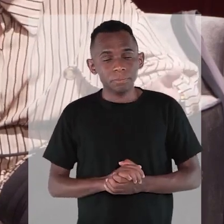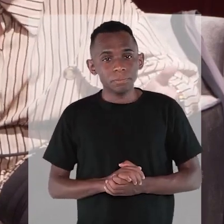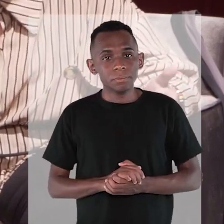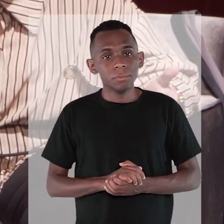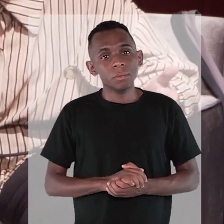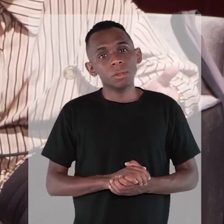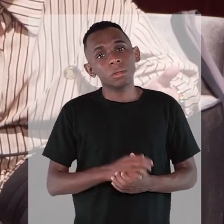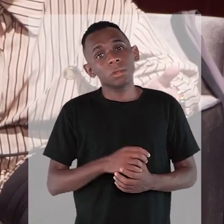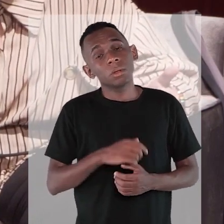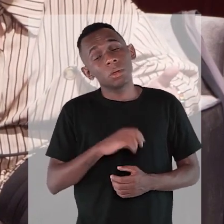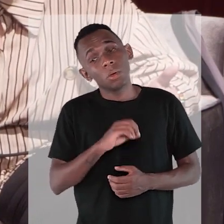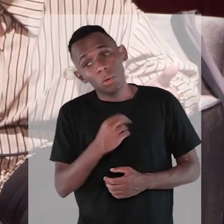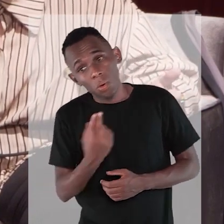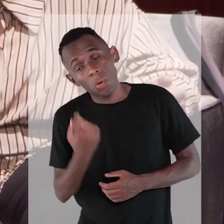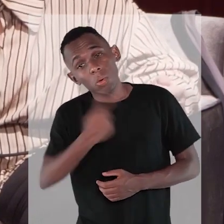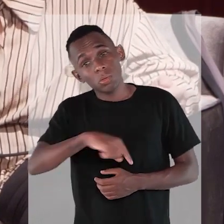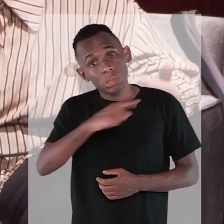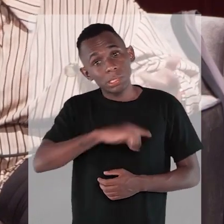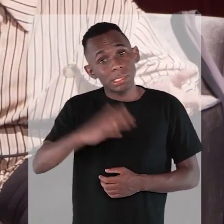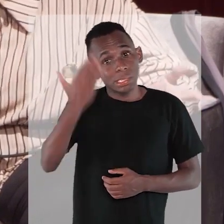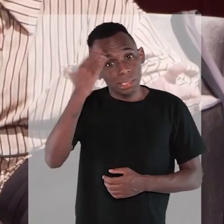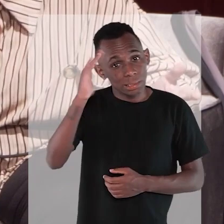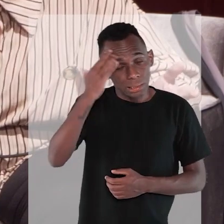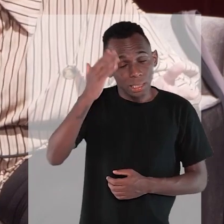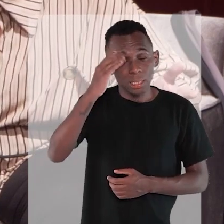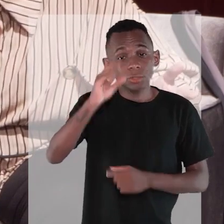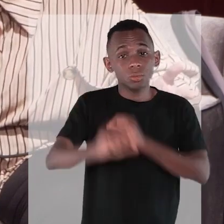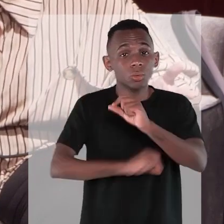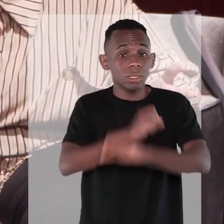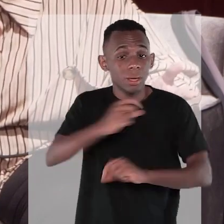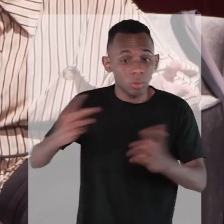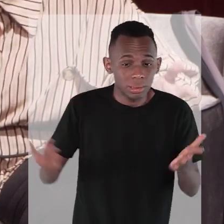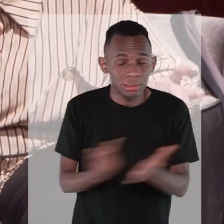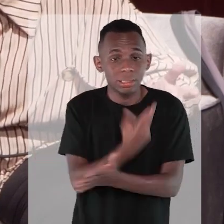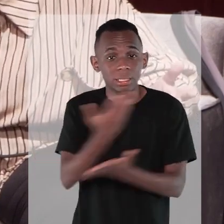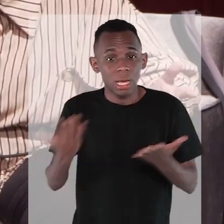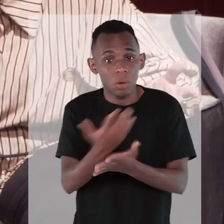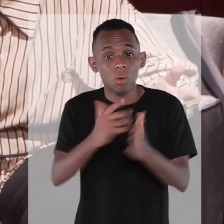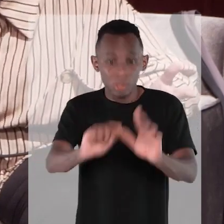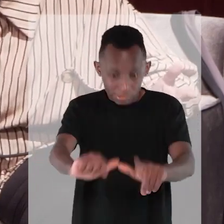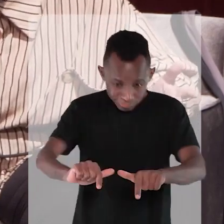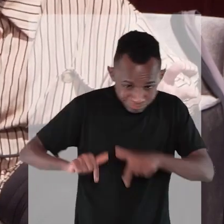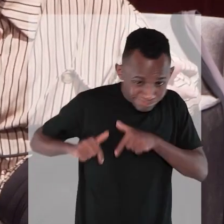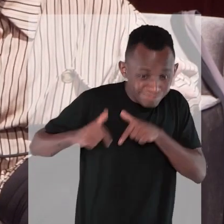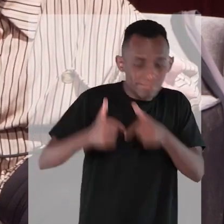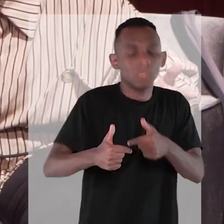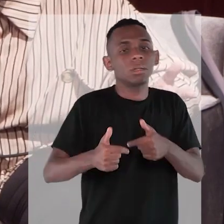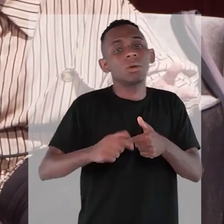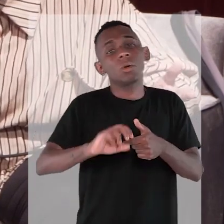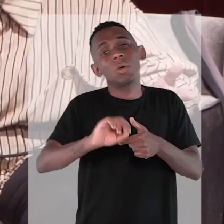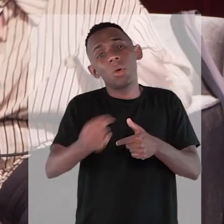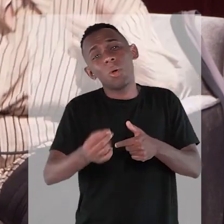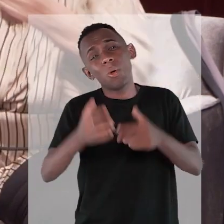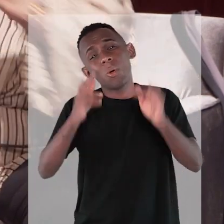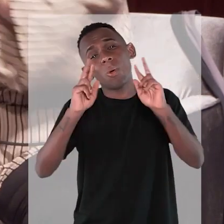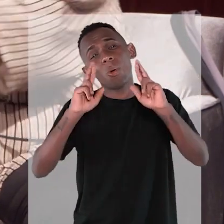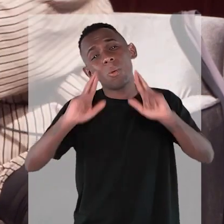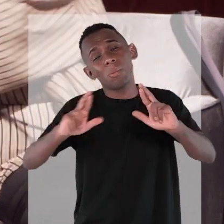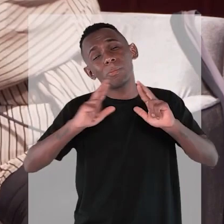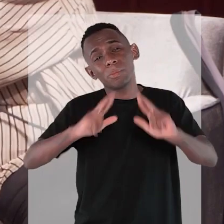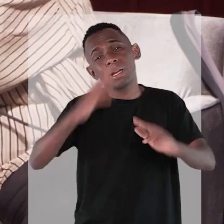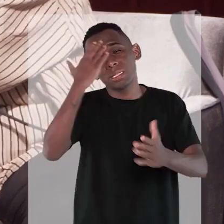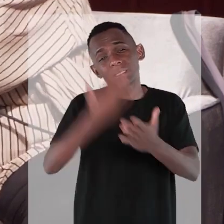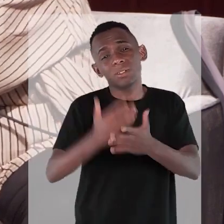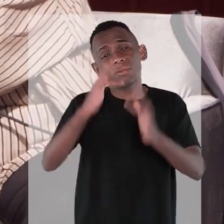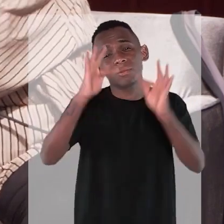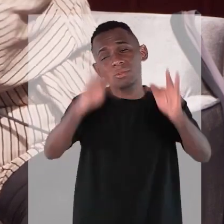gente entende o que está acontecendo e consegue reagir a isso, ou nós vamos perder a esperança. Eu aprendi com